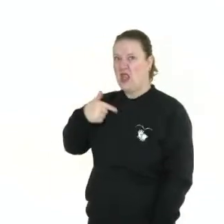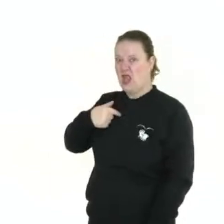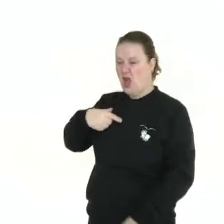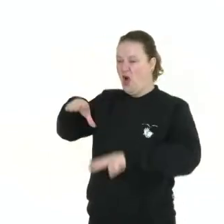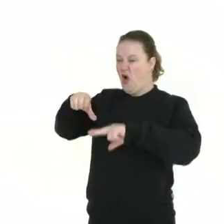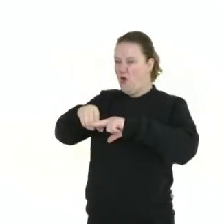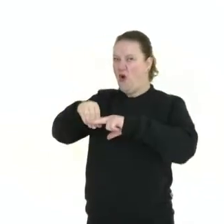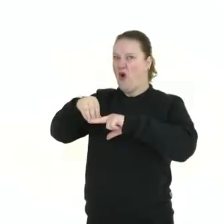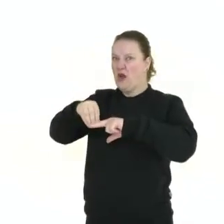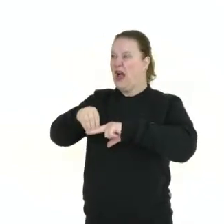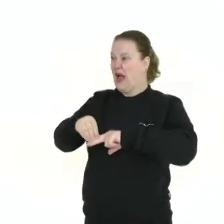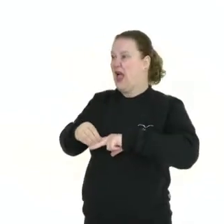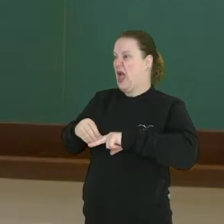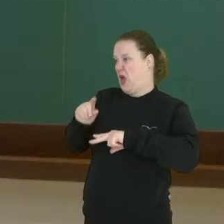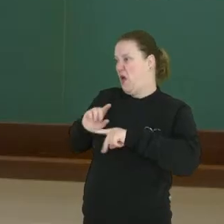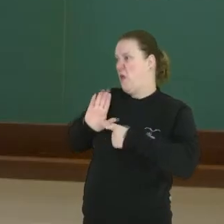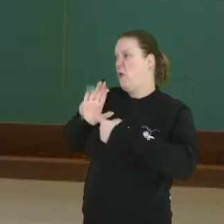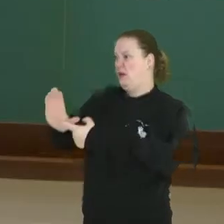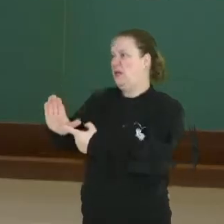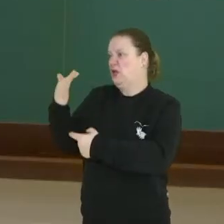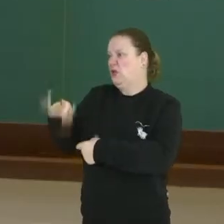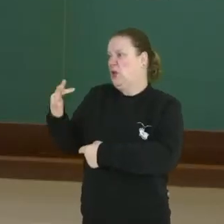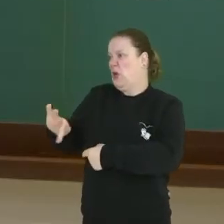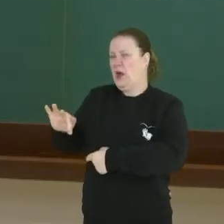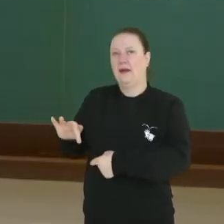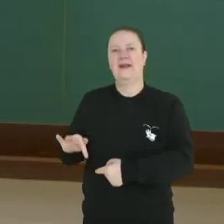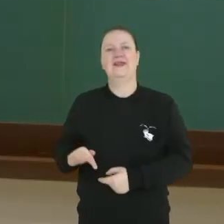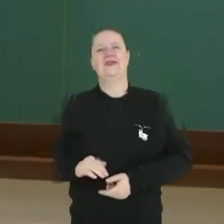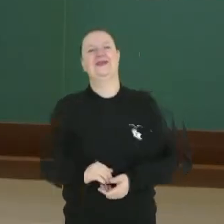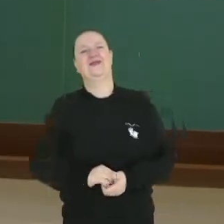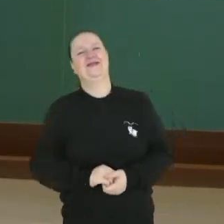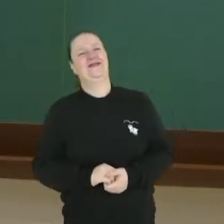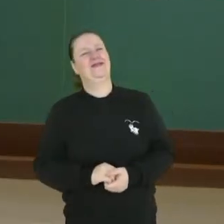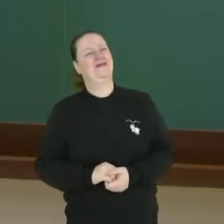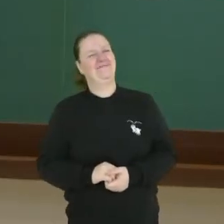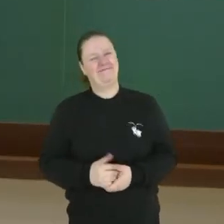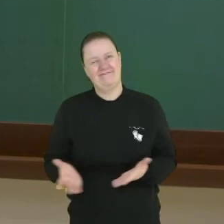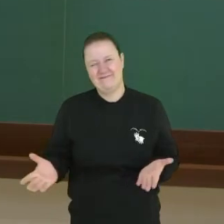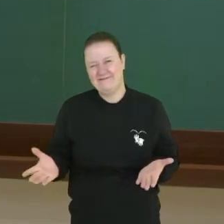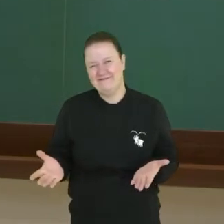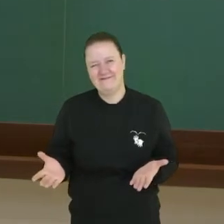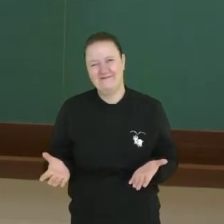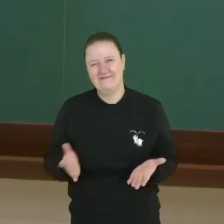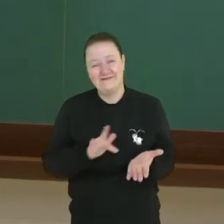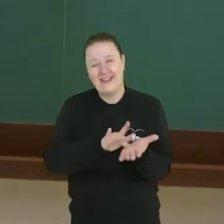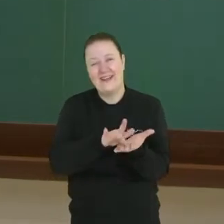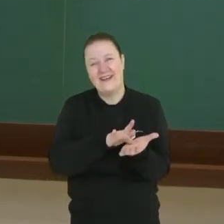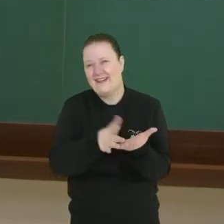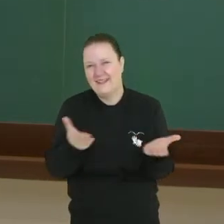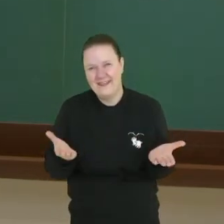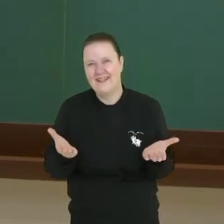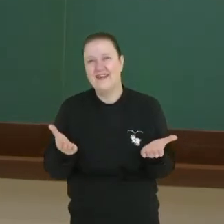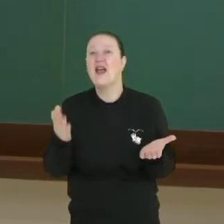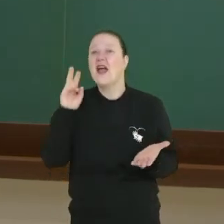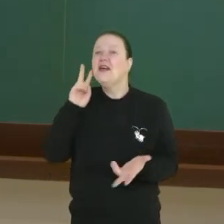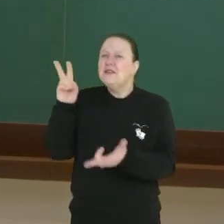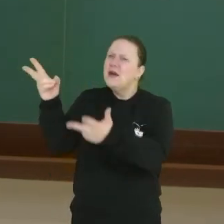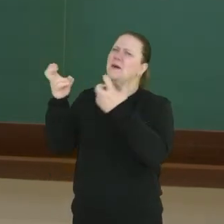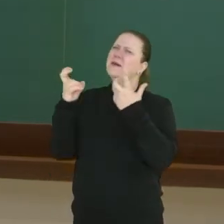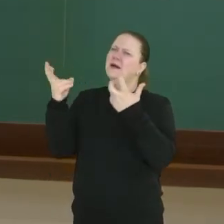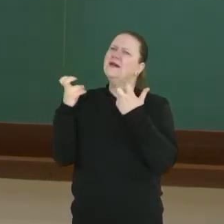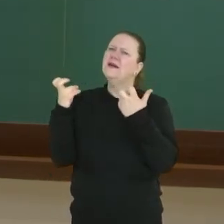homem apertar? E aí, olha que interessante, vocês perceberam que tem um certo componente de humor